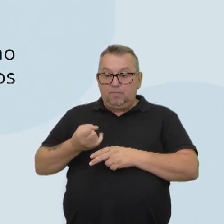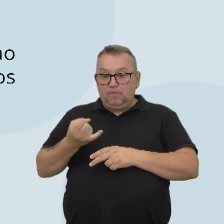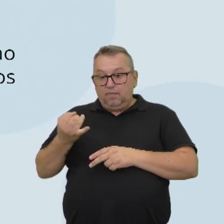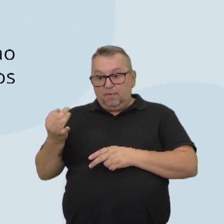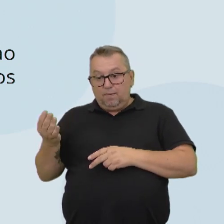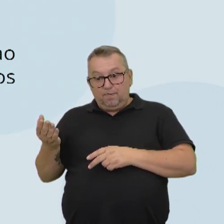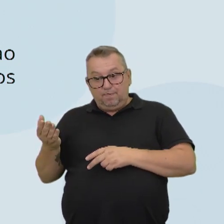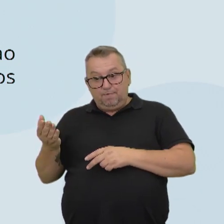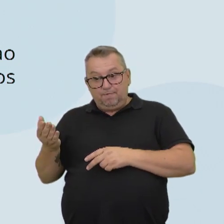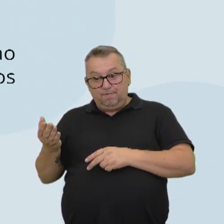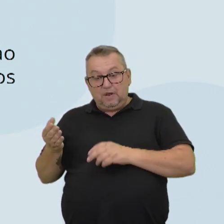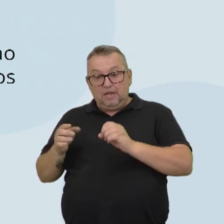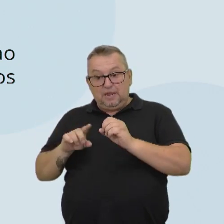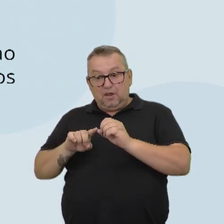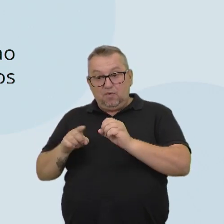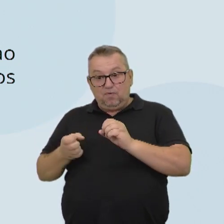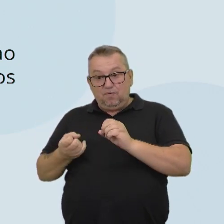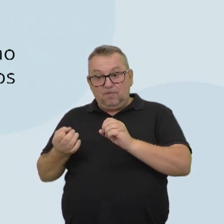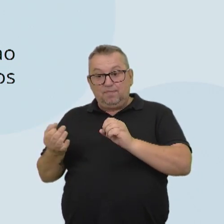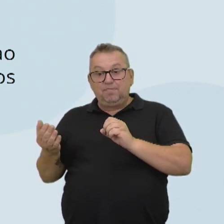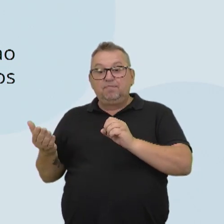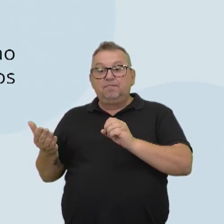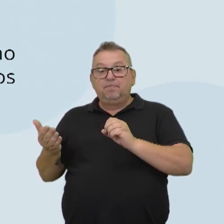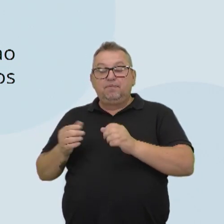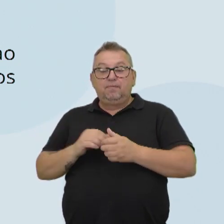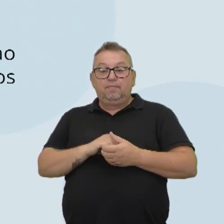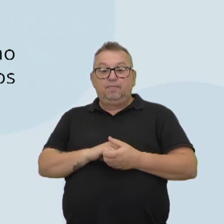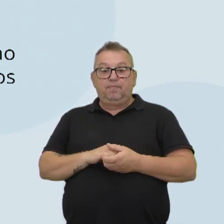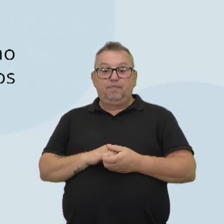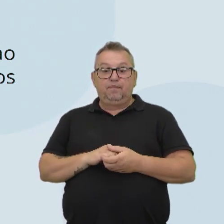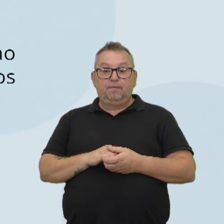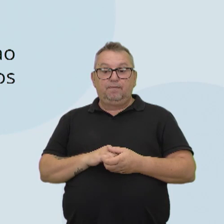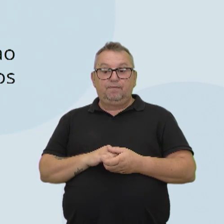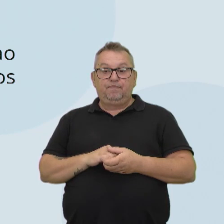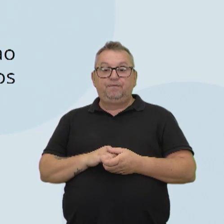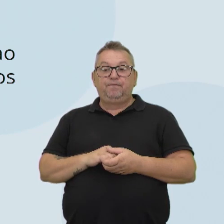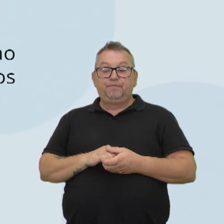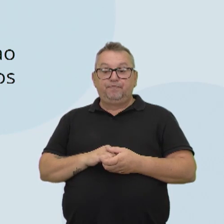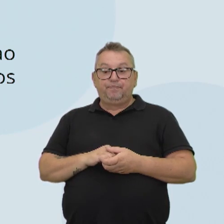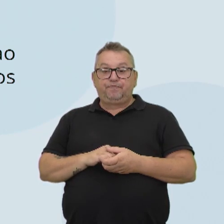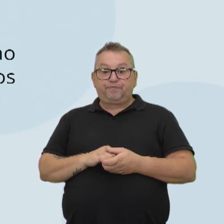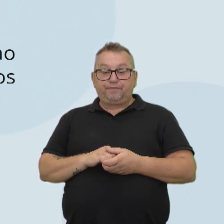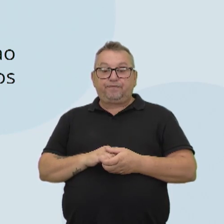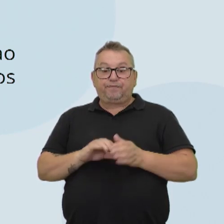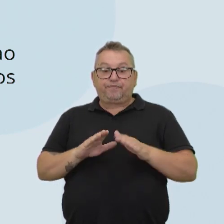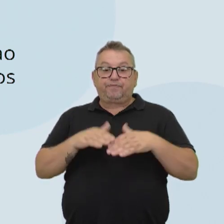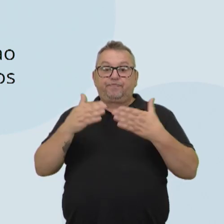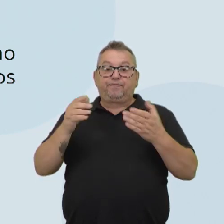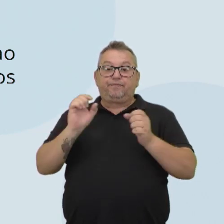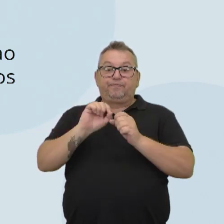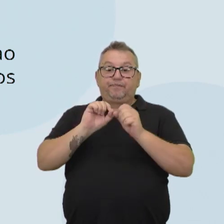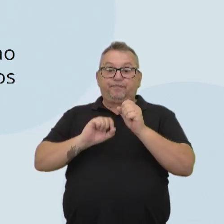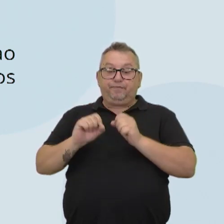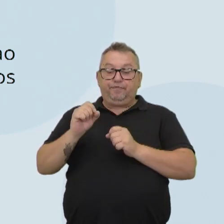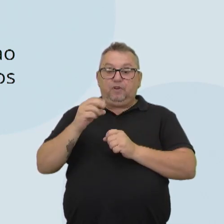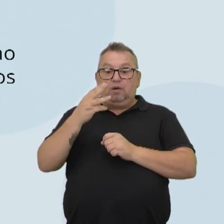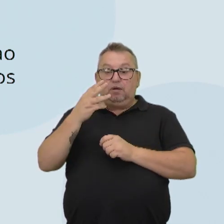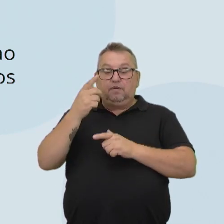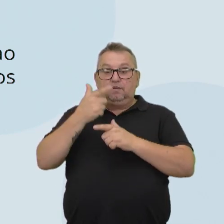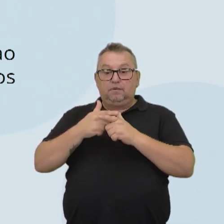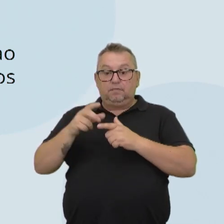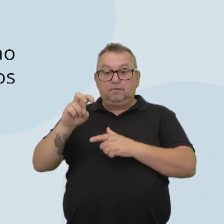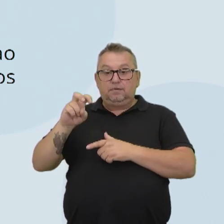de frações. E aí eu percebo que o 5 cabe 6 vezes aqui no 30. Legal. Tá bom? Então, quando eu dividi o 3 por 5, eu tive